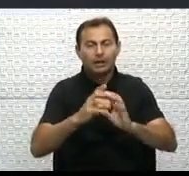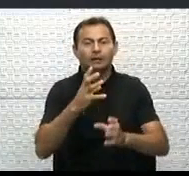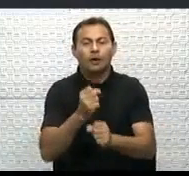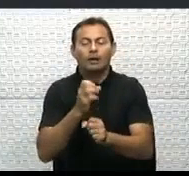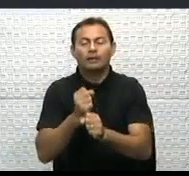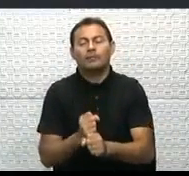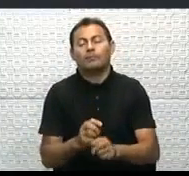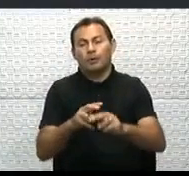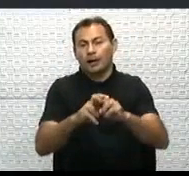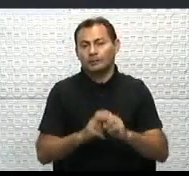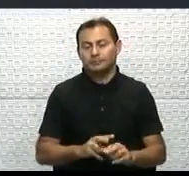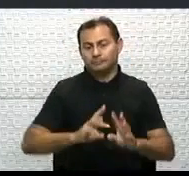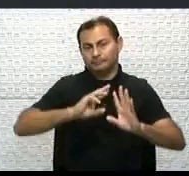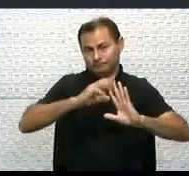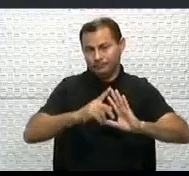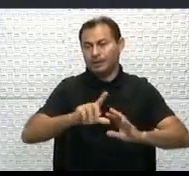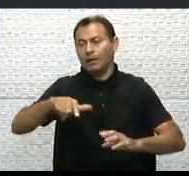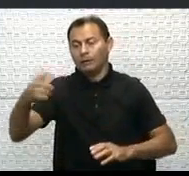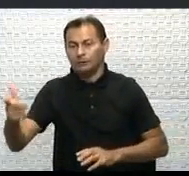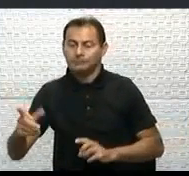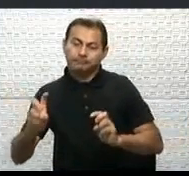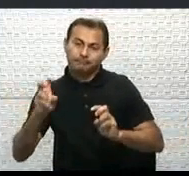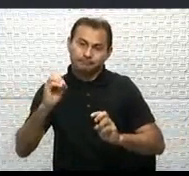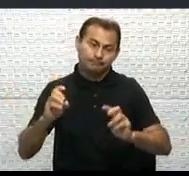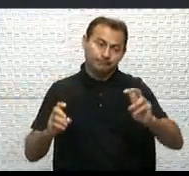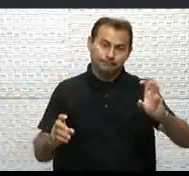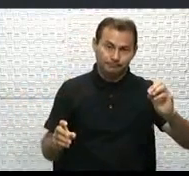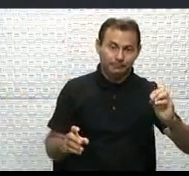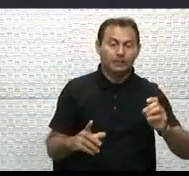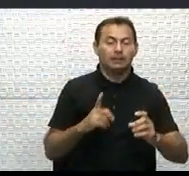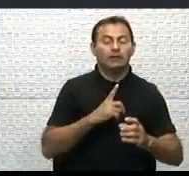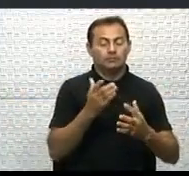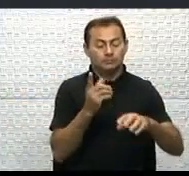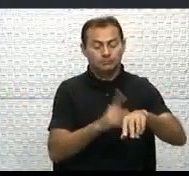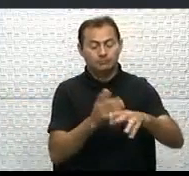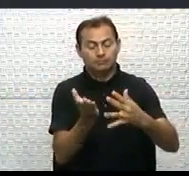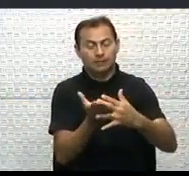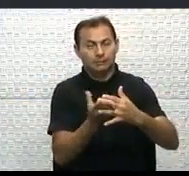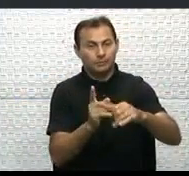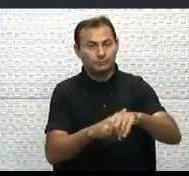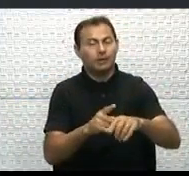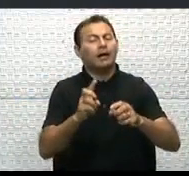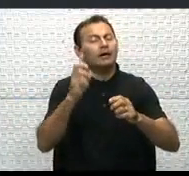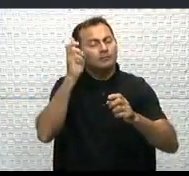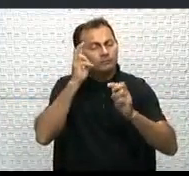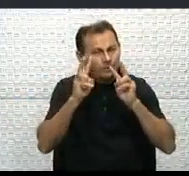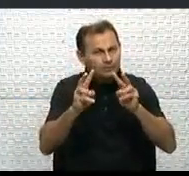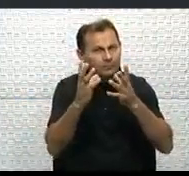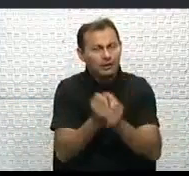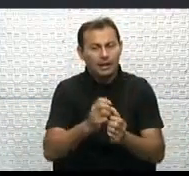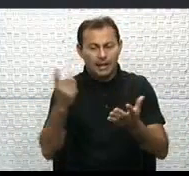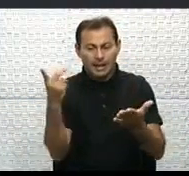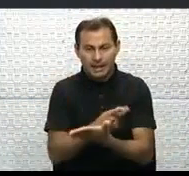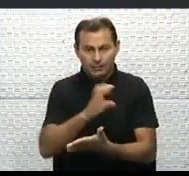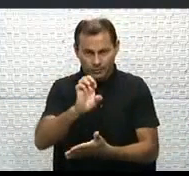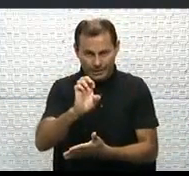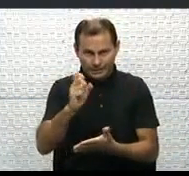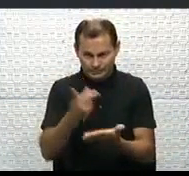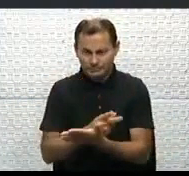nota foi por causa da variação da outra. Então, determinou um intervalo de previsão, levando em conta o erro padrão